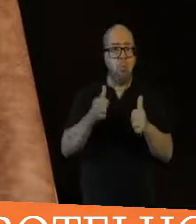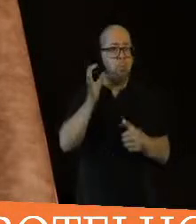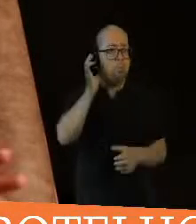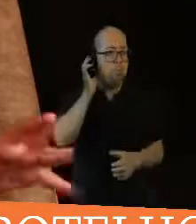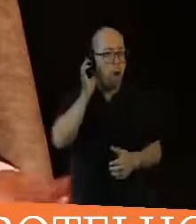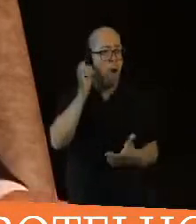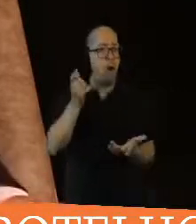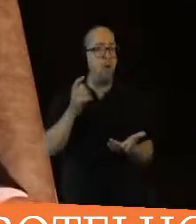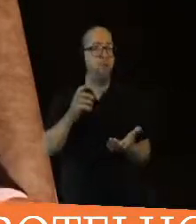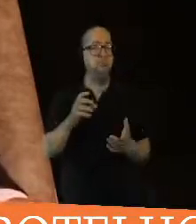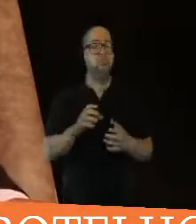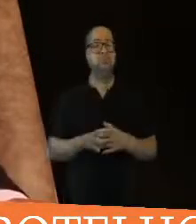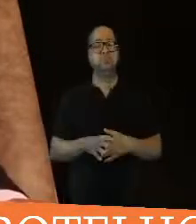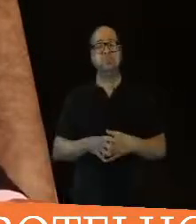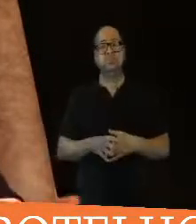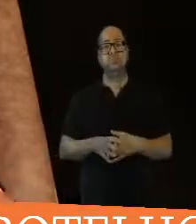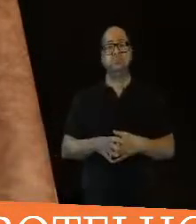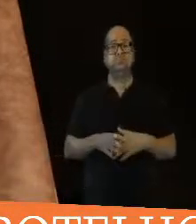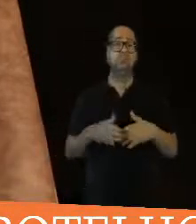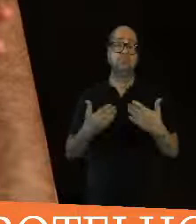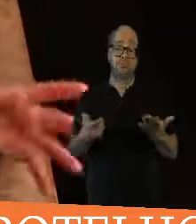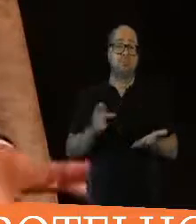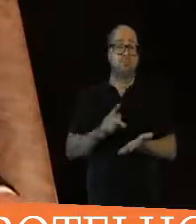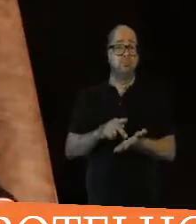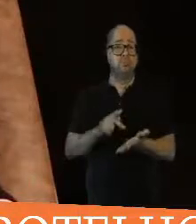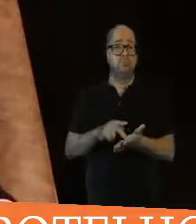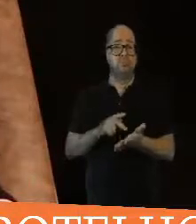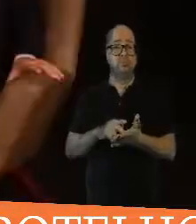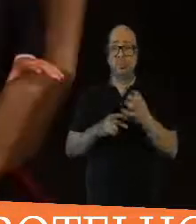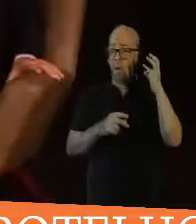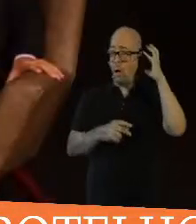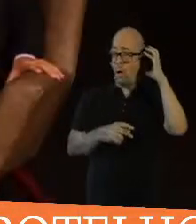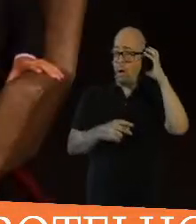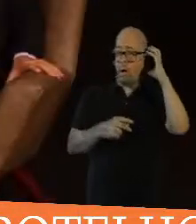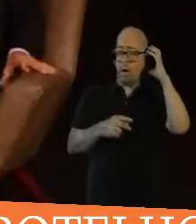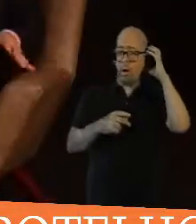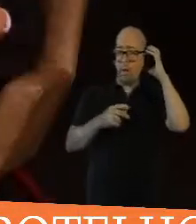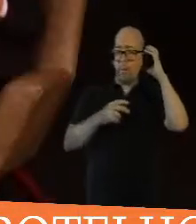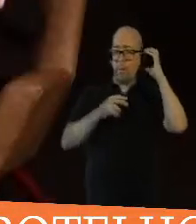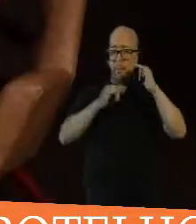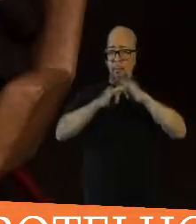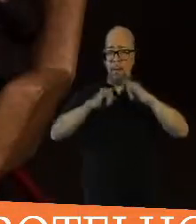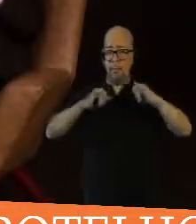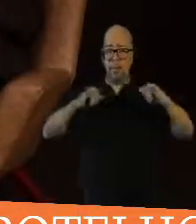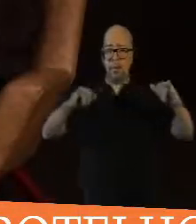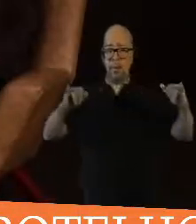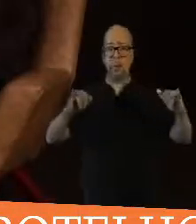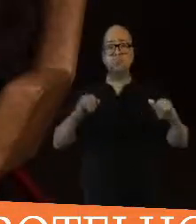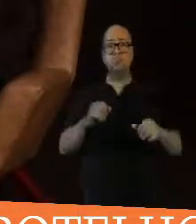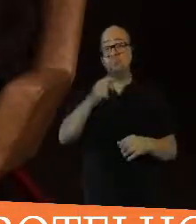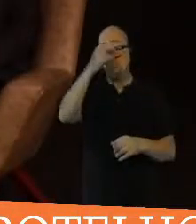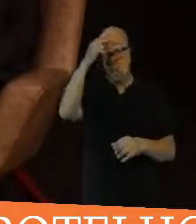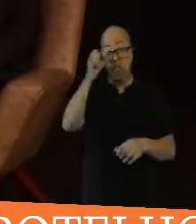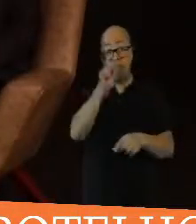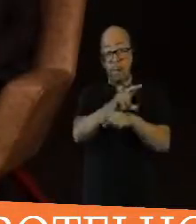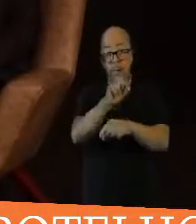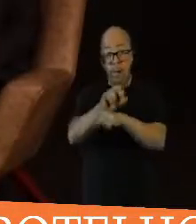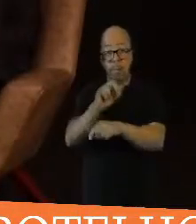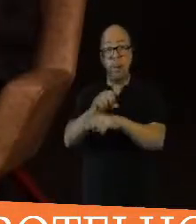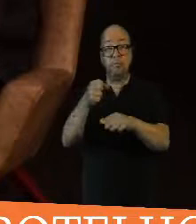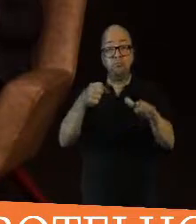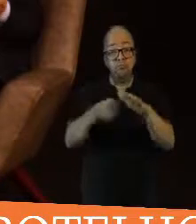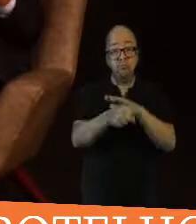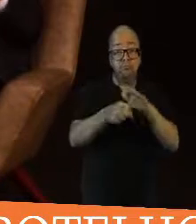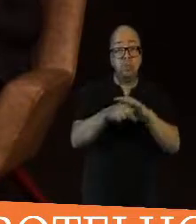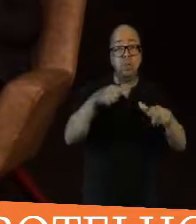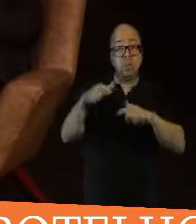é claro, a capacidade dessas rádios de contratar músicos dependia diretamente também